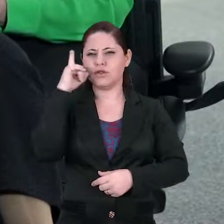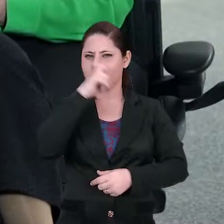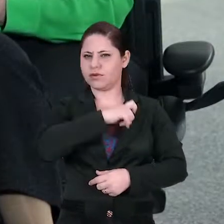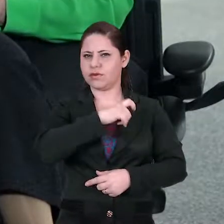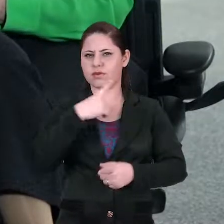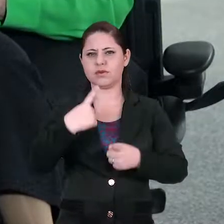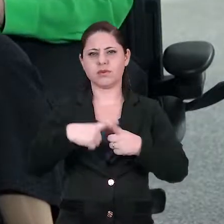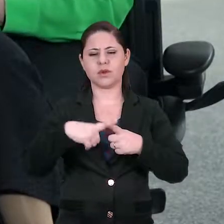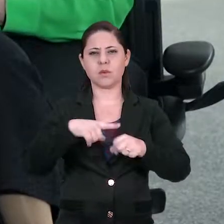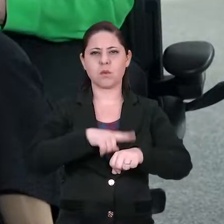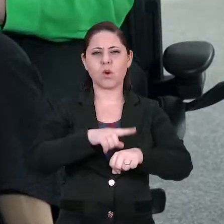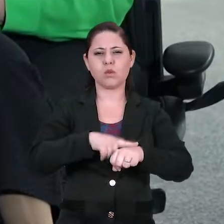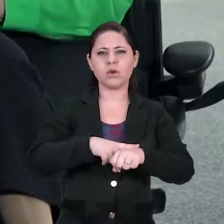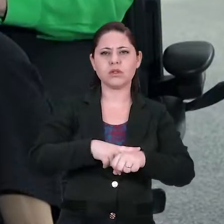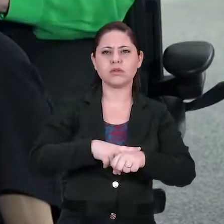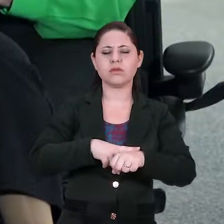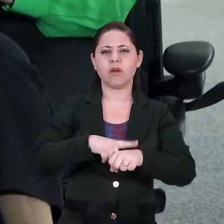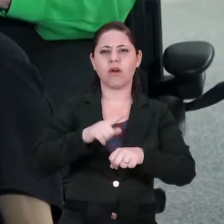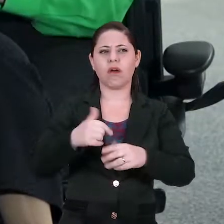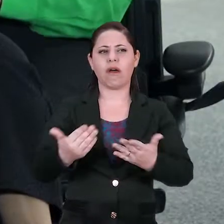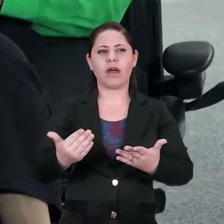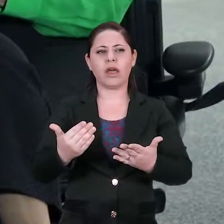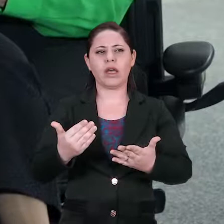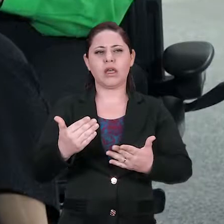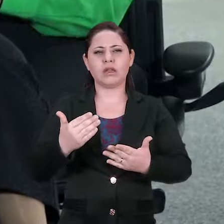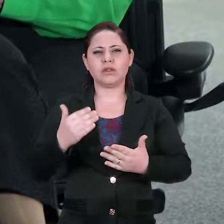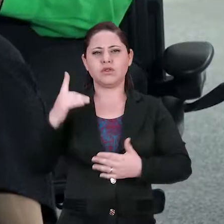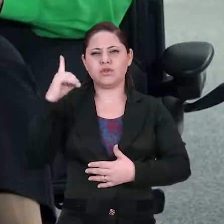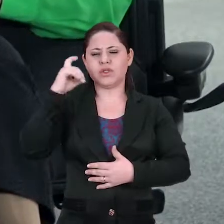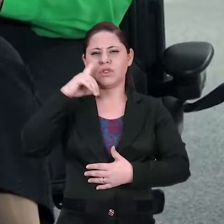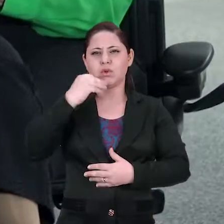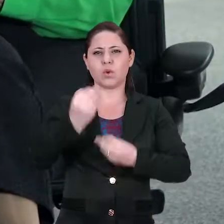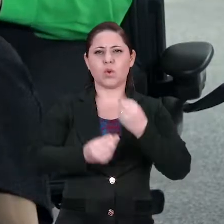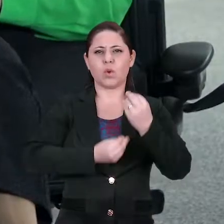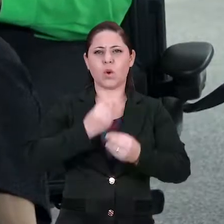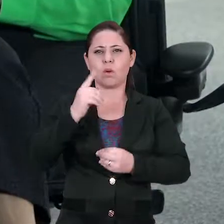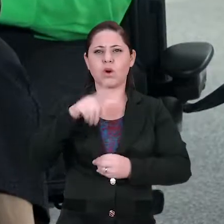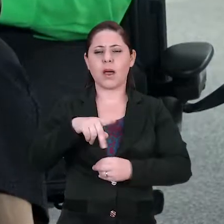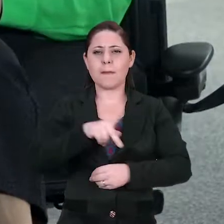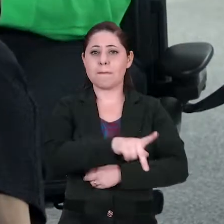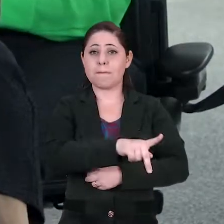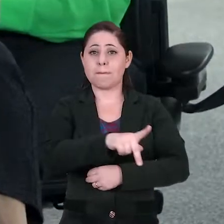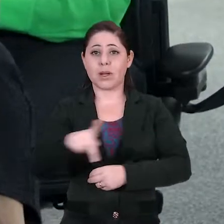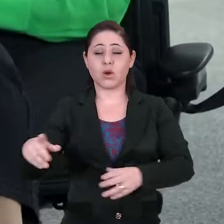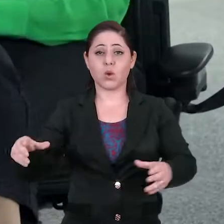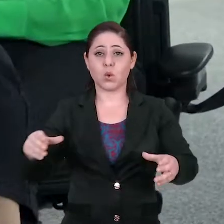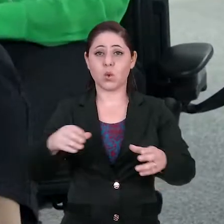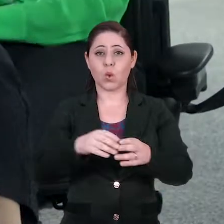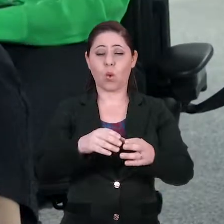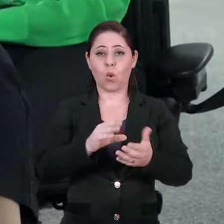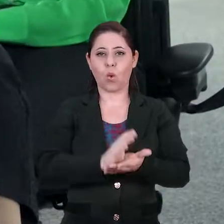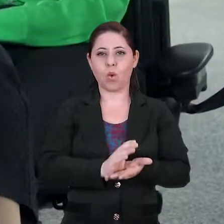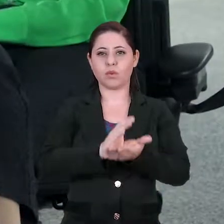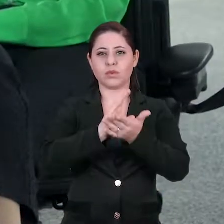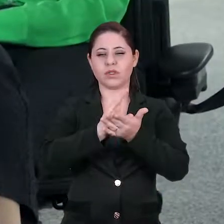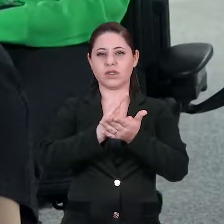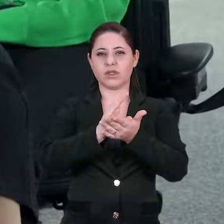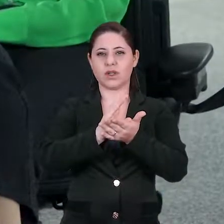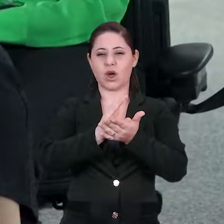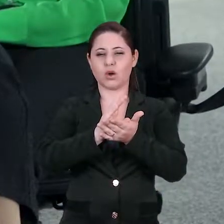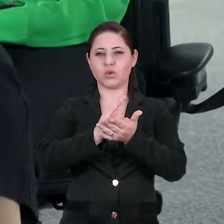difícil, foi uma época difícil, tão difícil como foi ser presidente da comissão mista dos